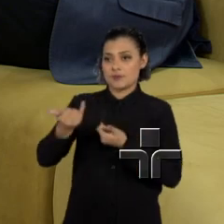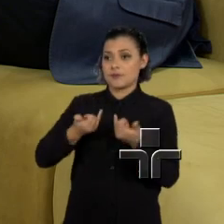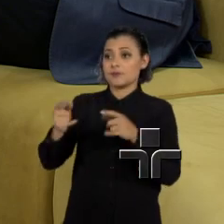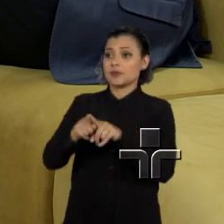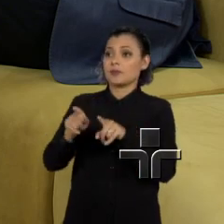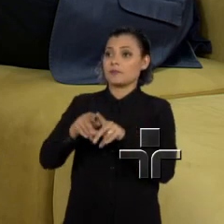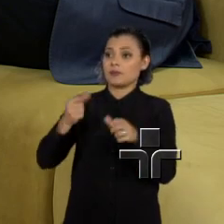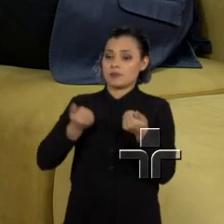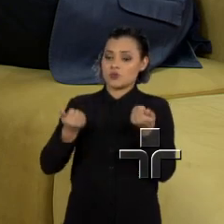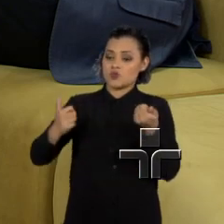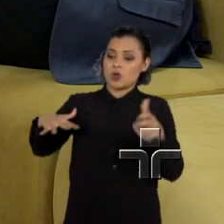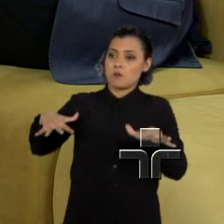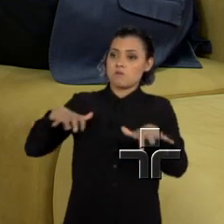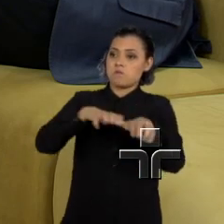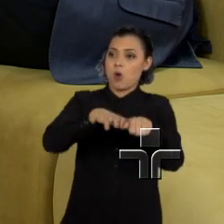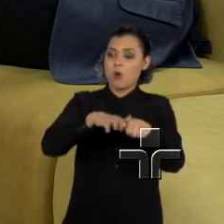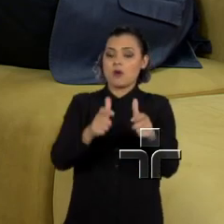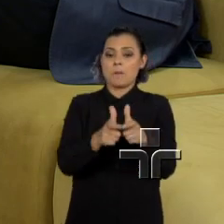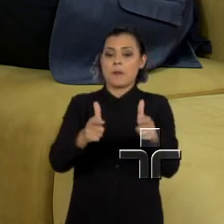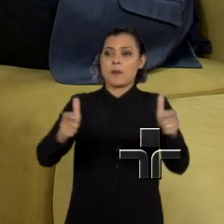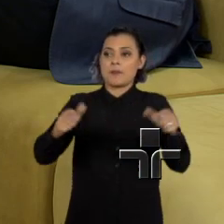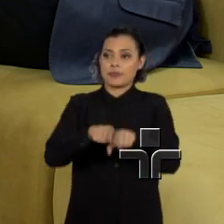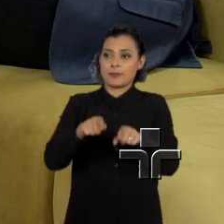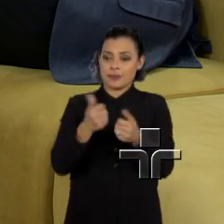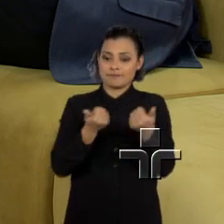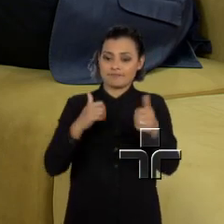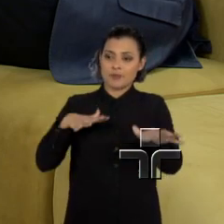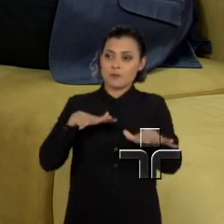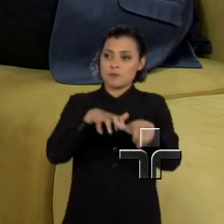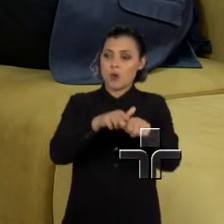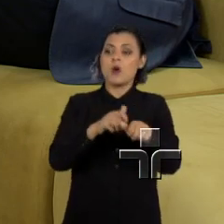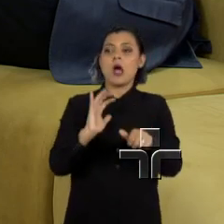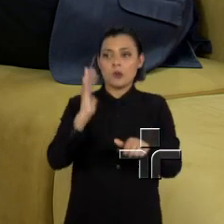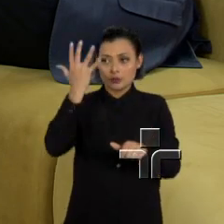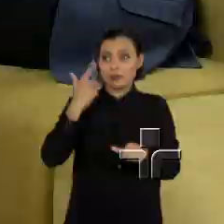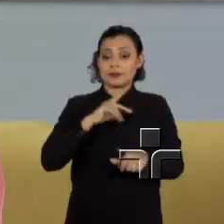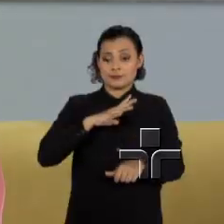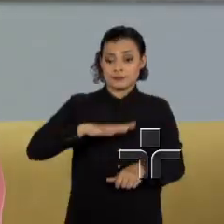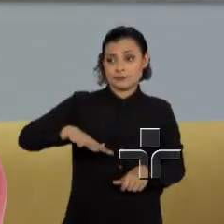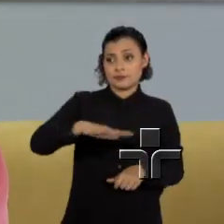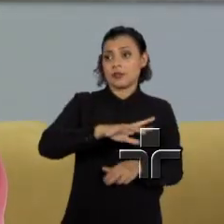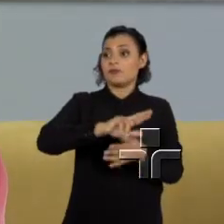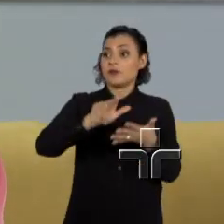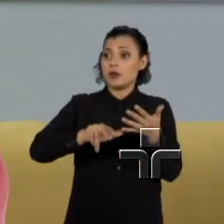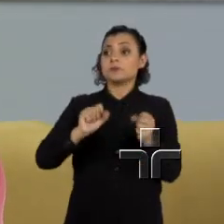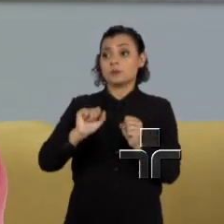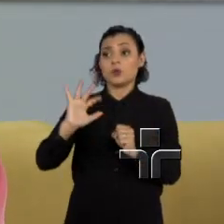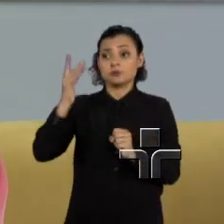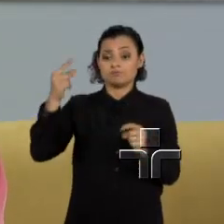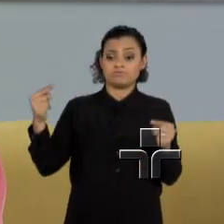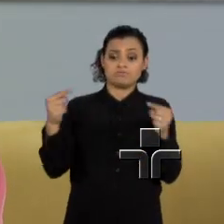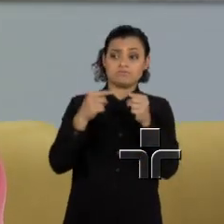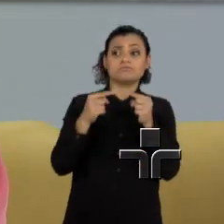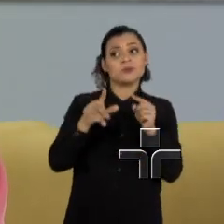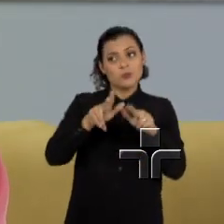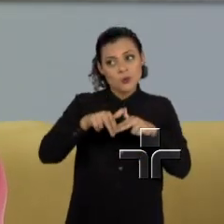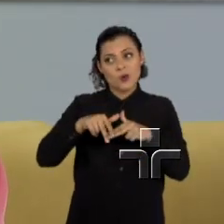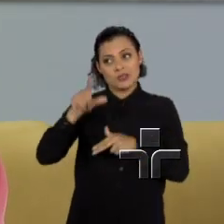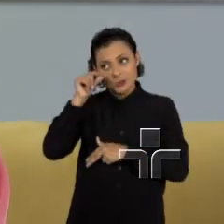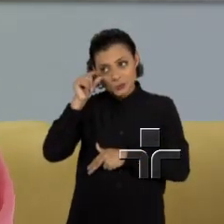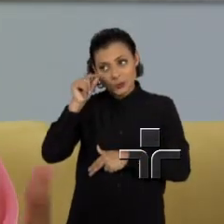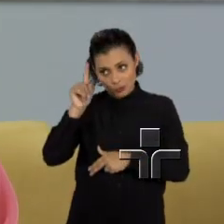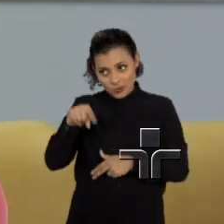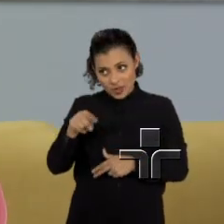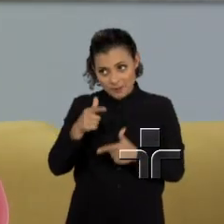carros, né, que é um número cada vez mais crescente, principalmente nas grandes cidades, e podem estar muito atrelados